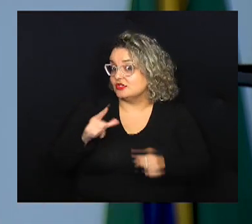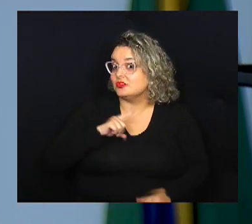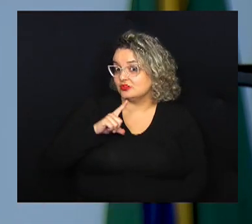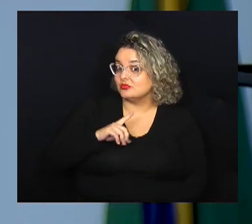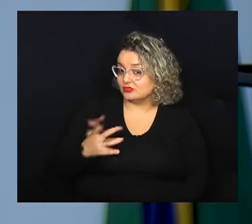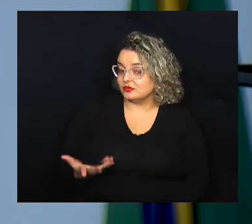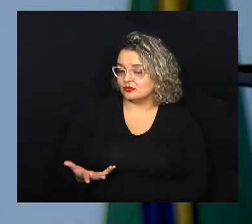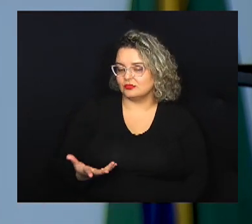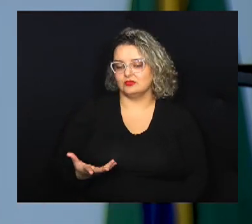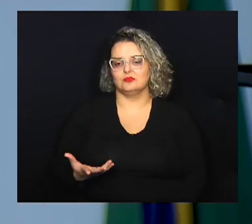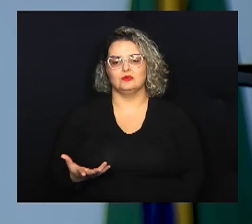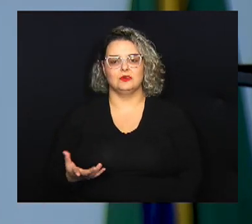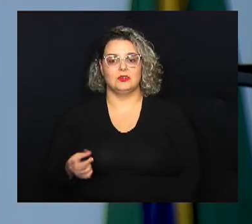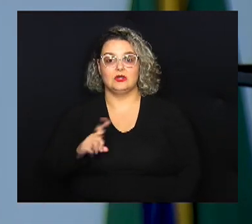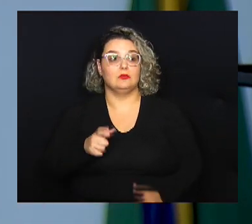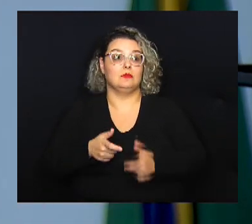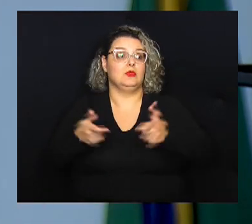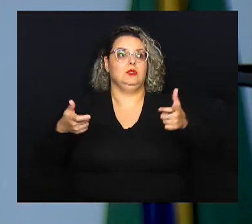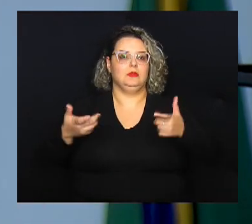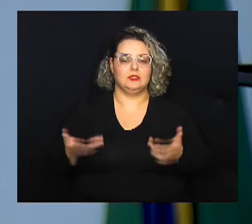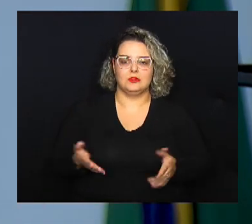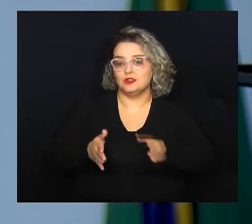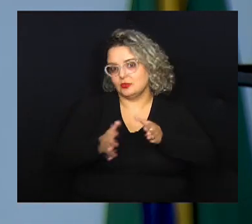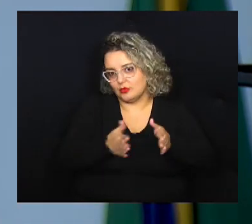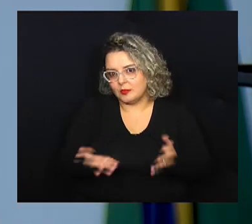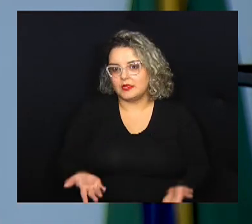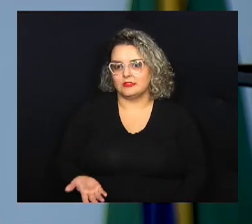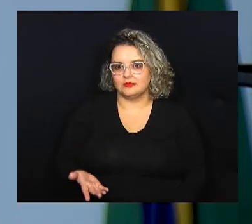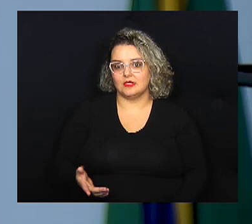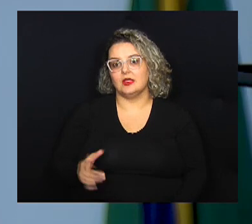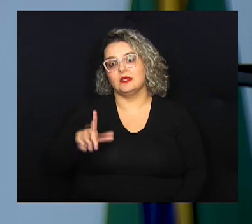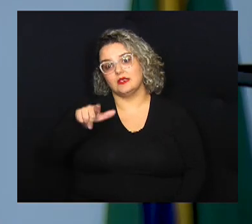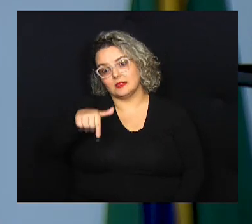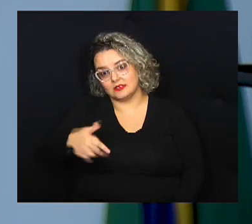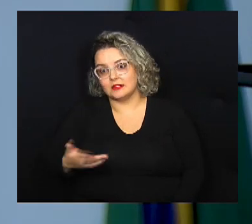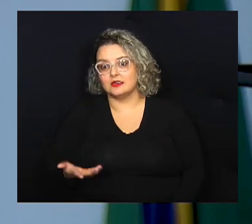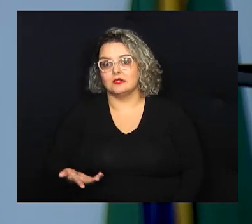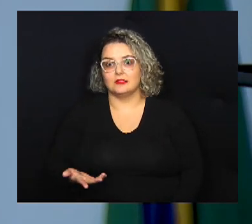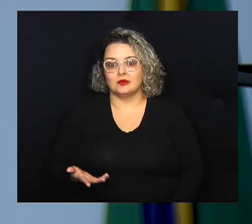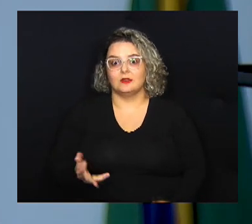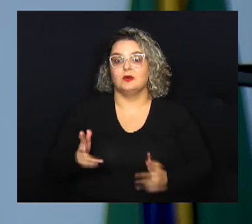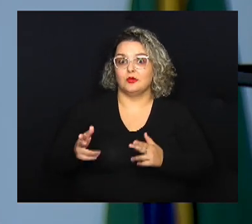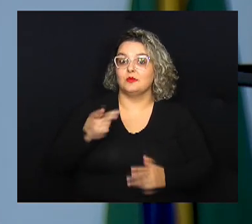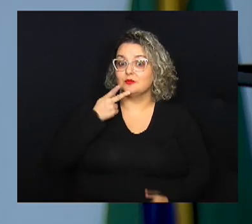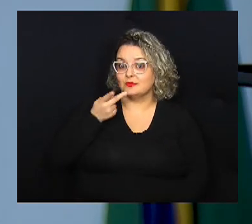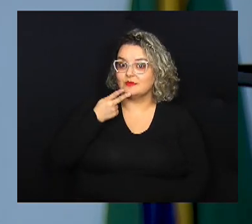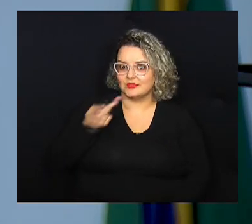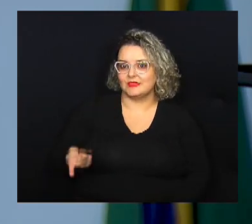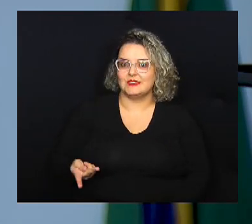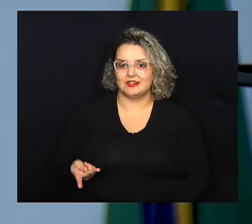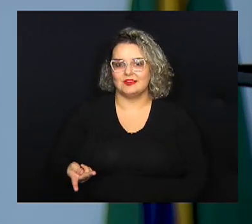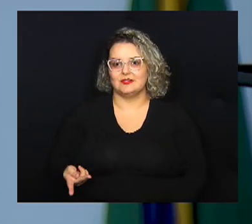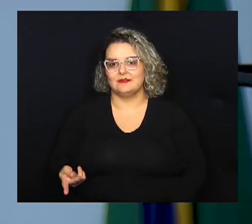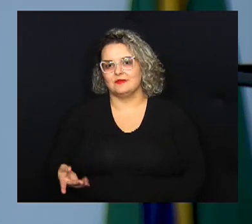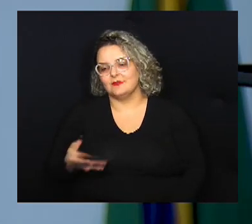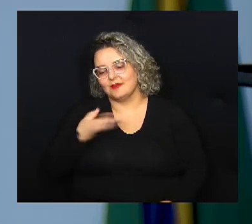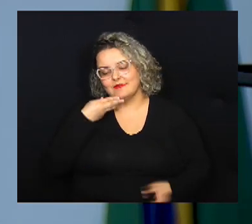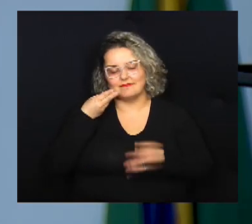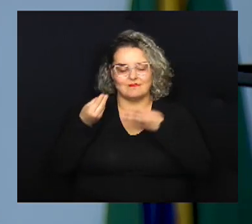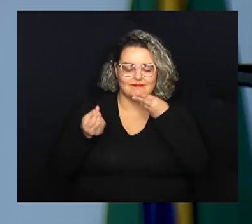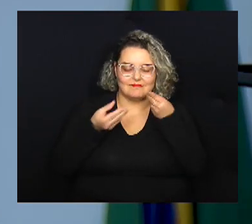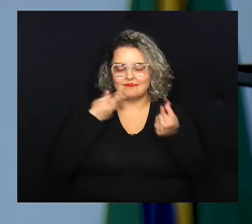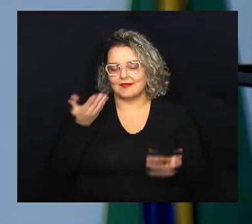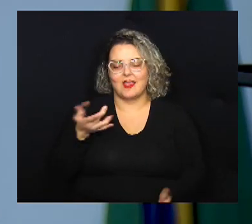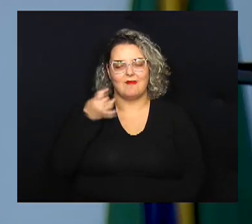uma cidade que não era tão grande. E depois foi, como diz o ditado, sopa no mel, né? Quando me convidaram, eu